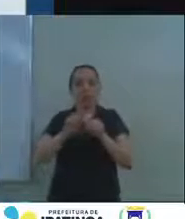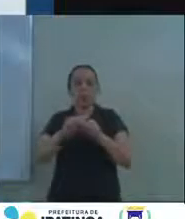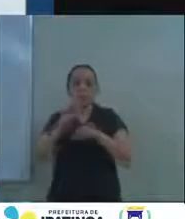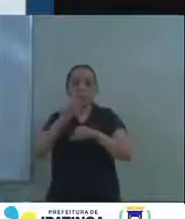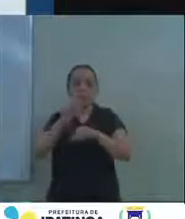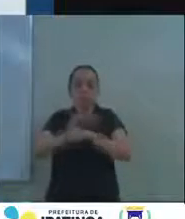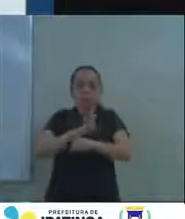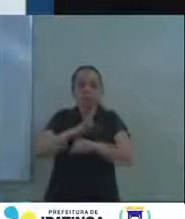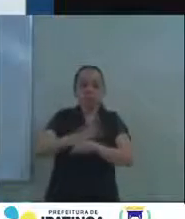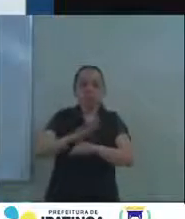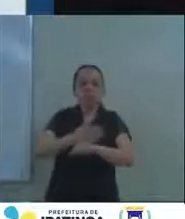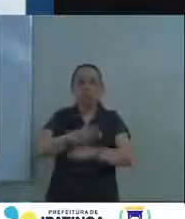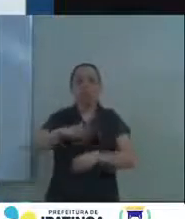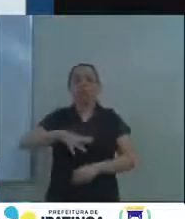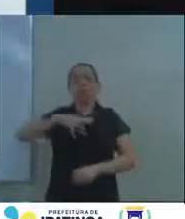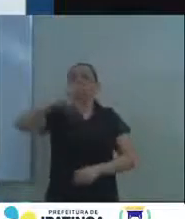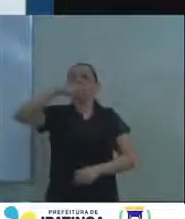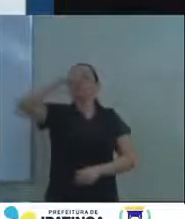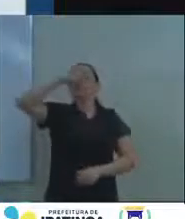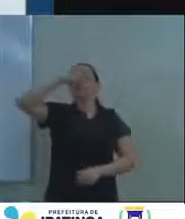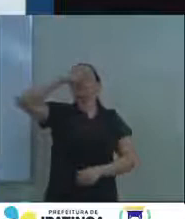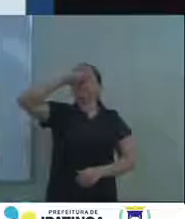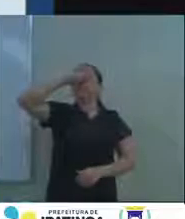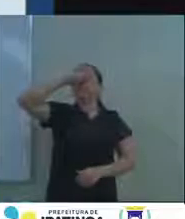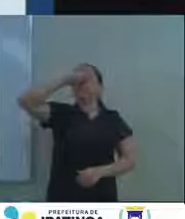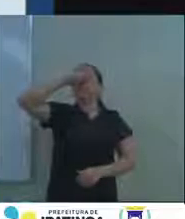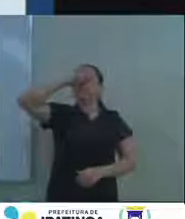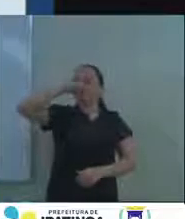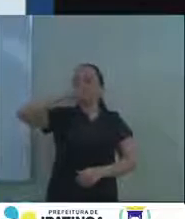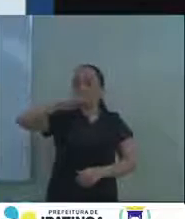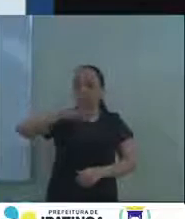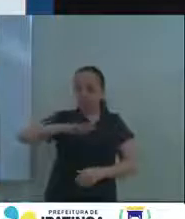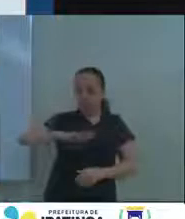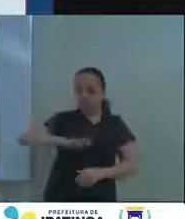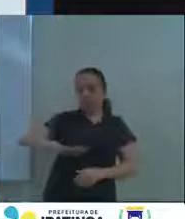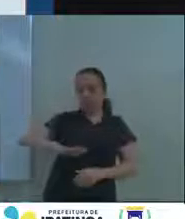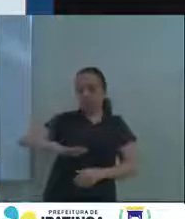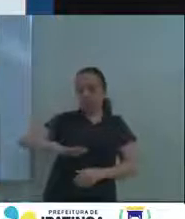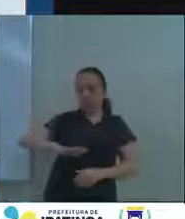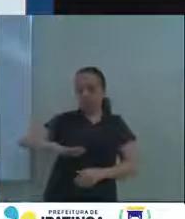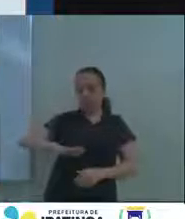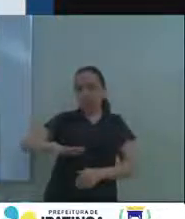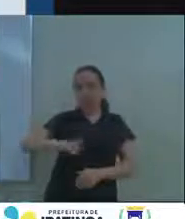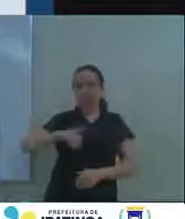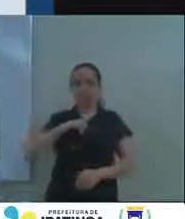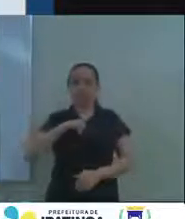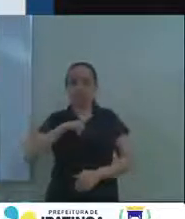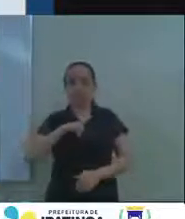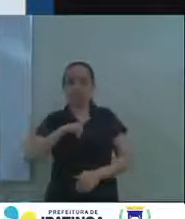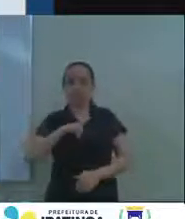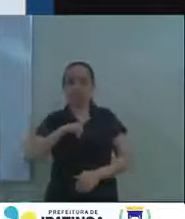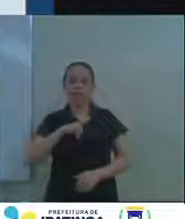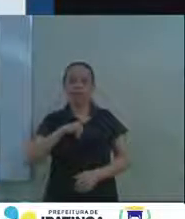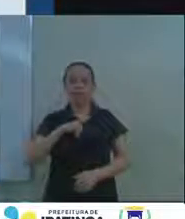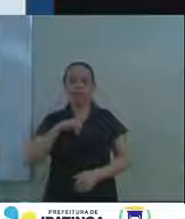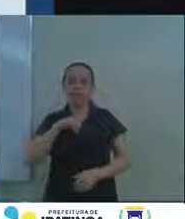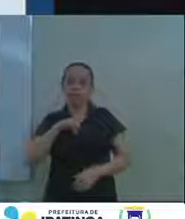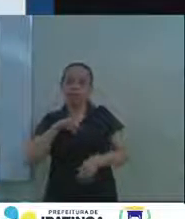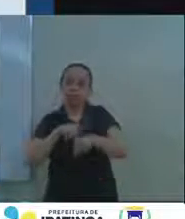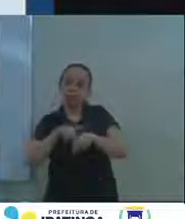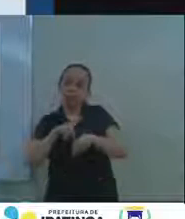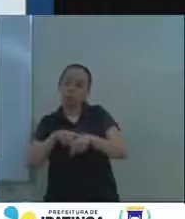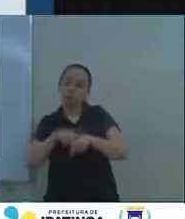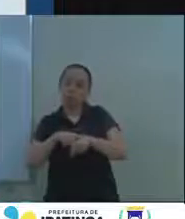quê? Inspirar e soltar. Em TMF, significa tempo máximo de